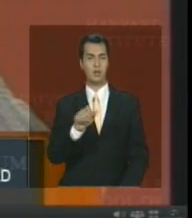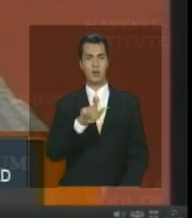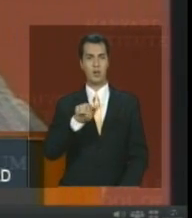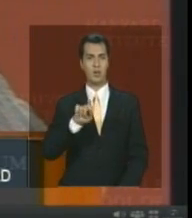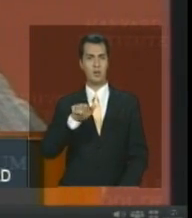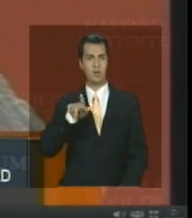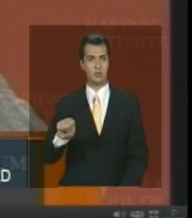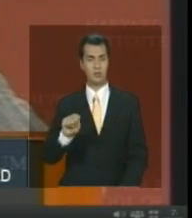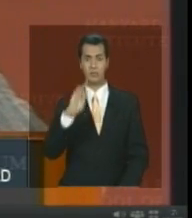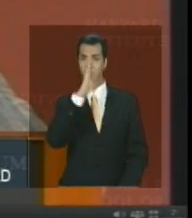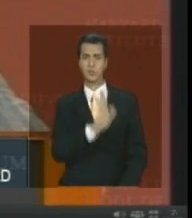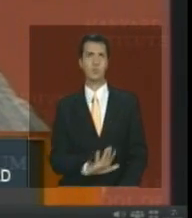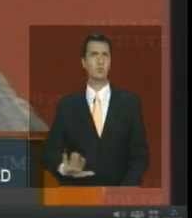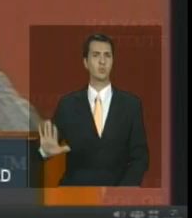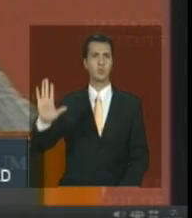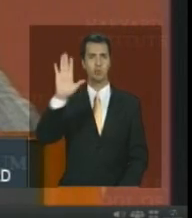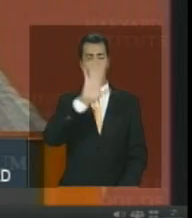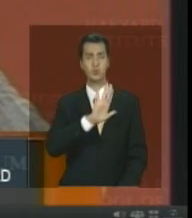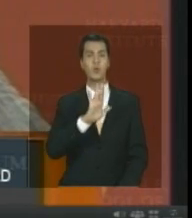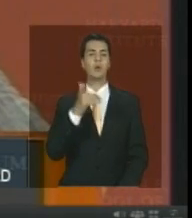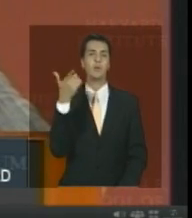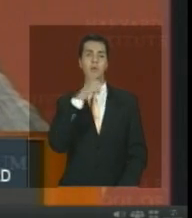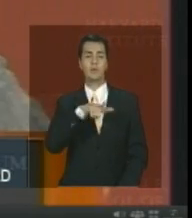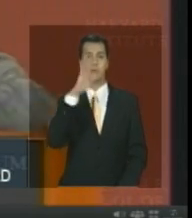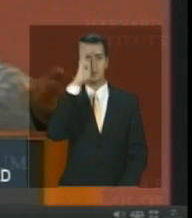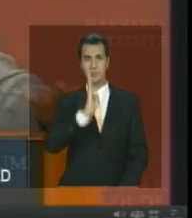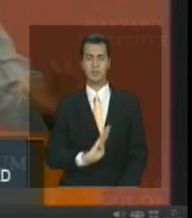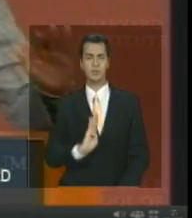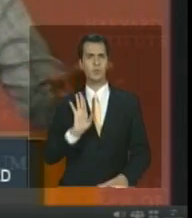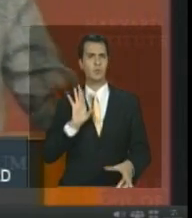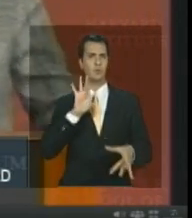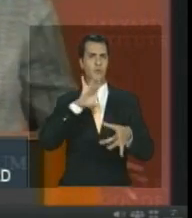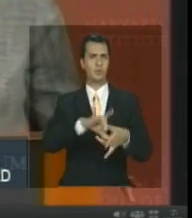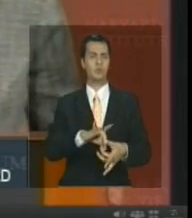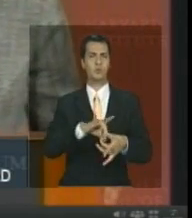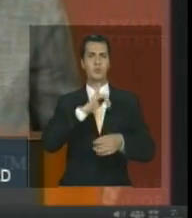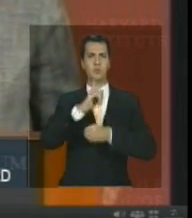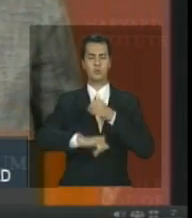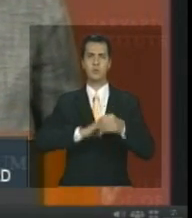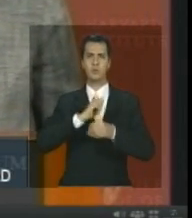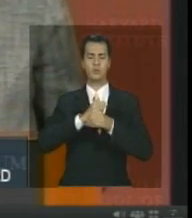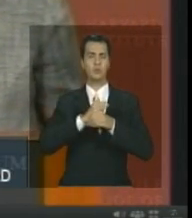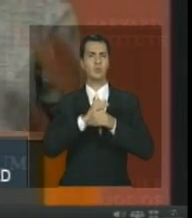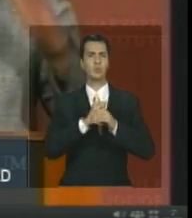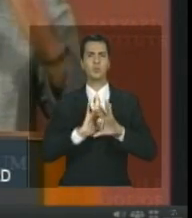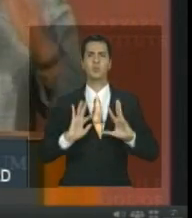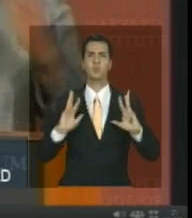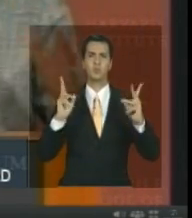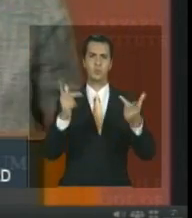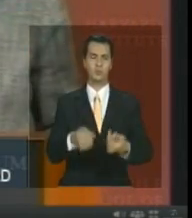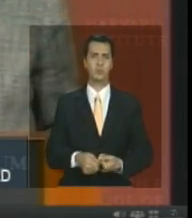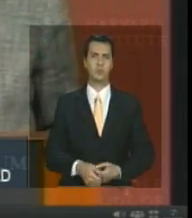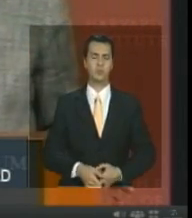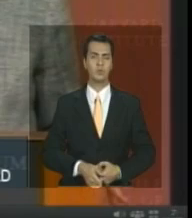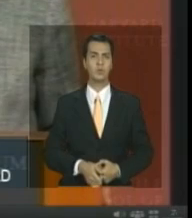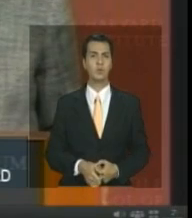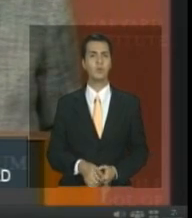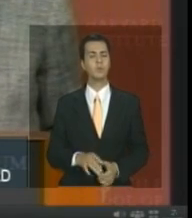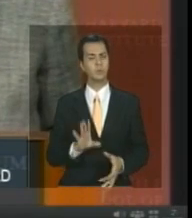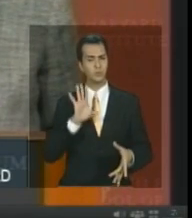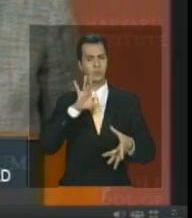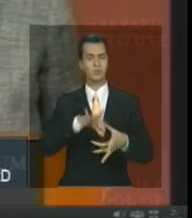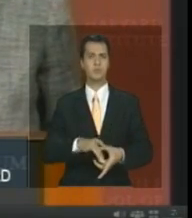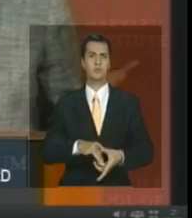o Brasil um país ligado a toda a estrutura nova e do futuro, que